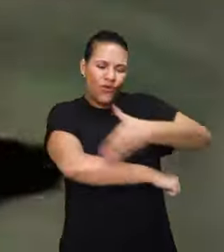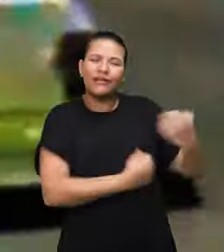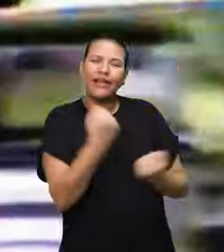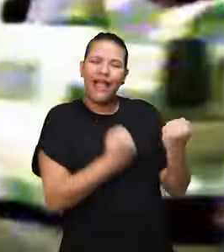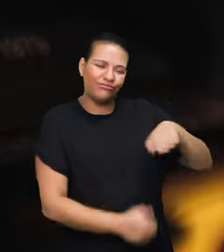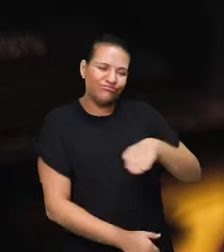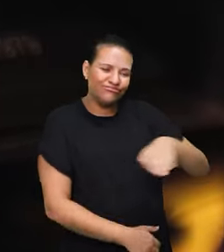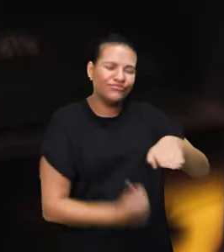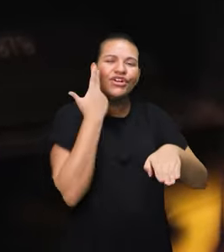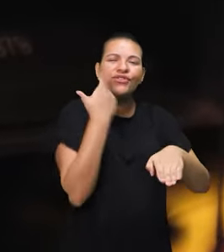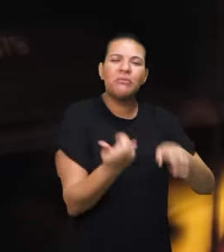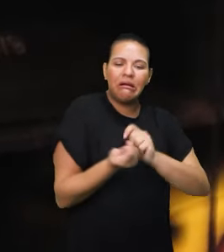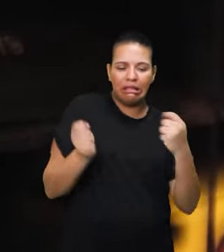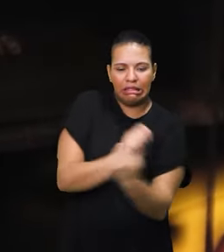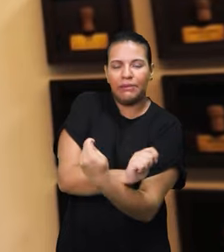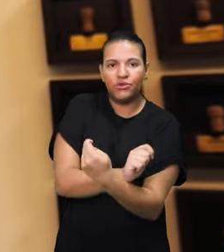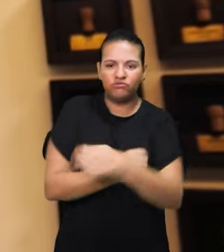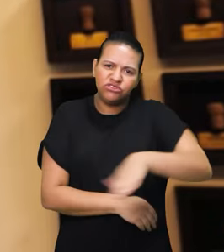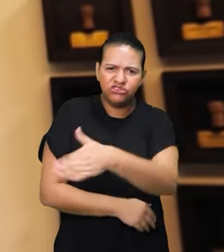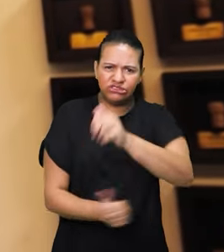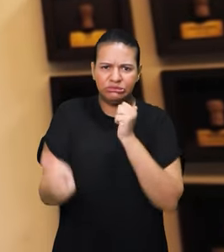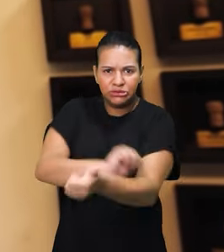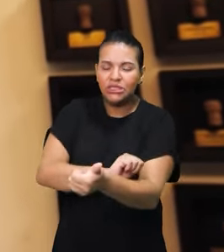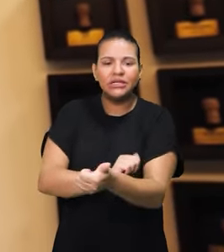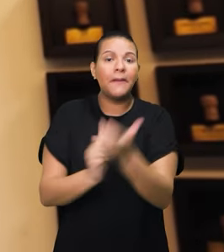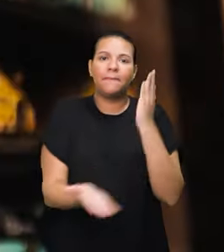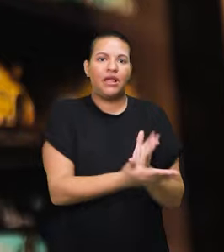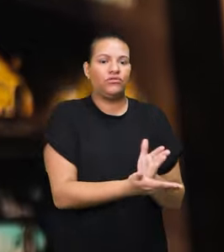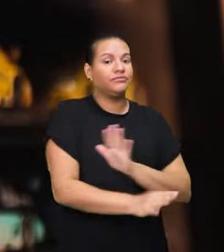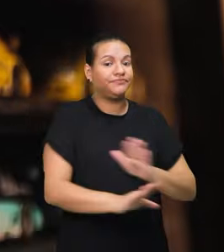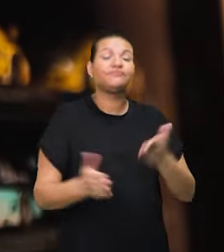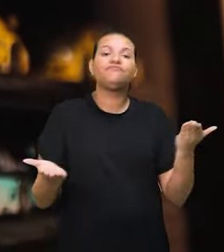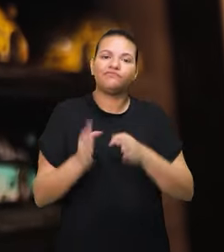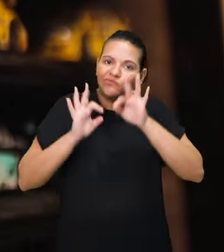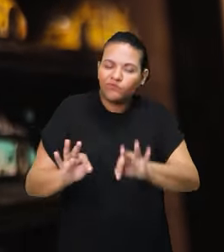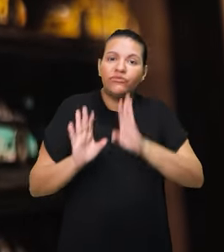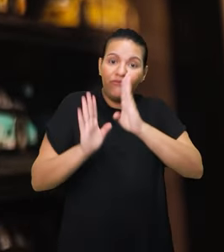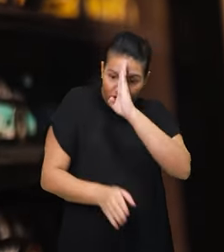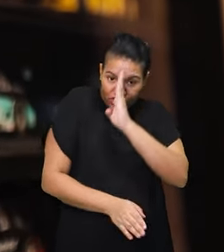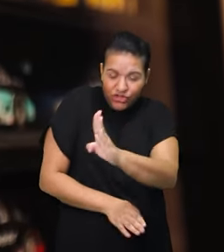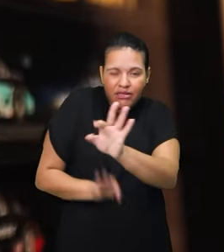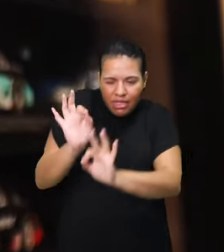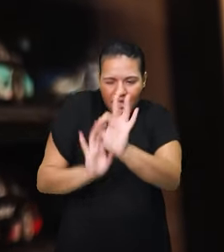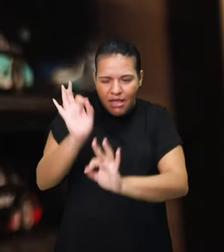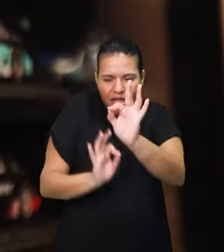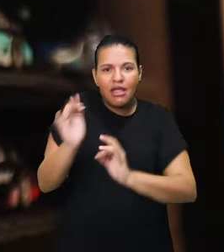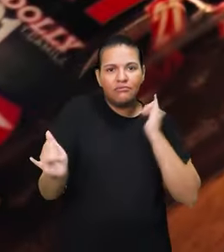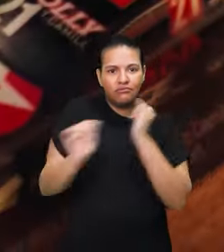de rua adaptado pra pista há um monstruário em uma parede dentro há vários modelos de carros de